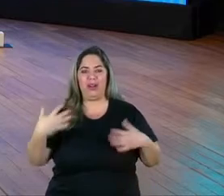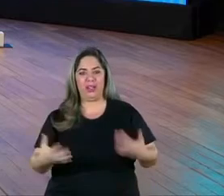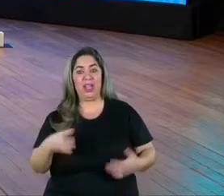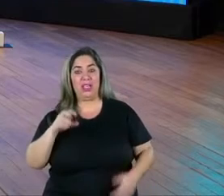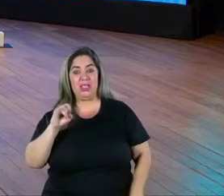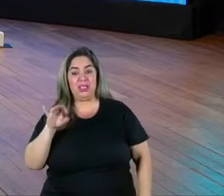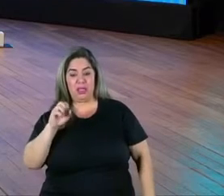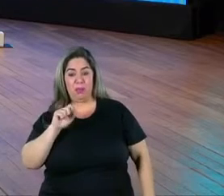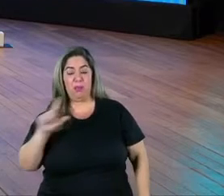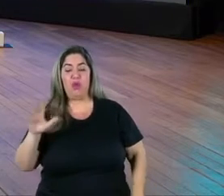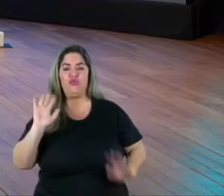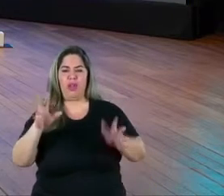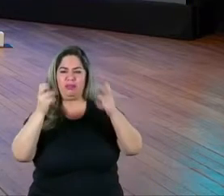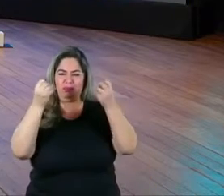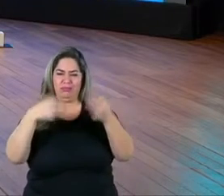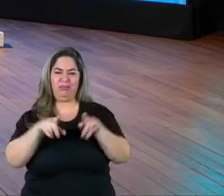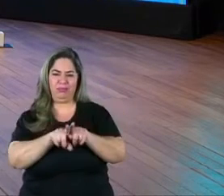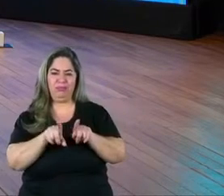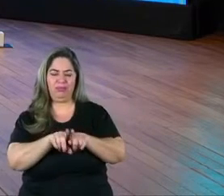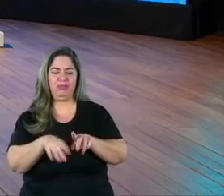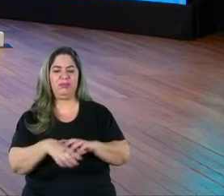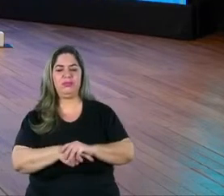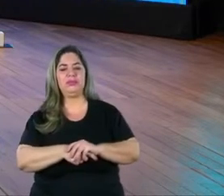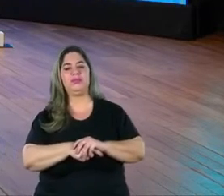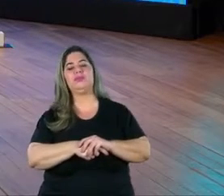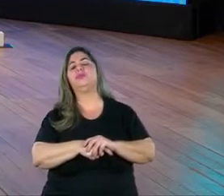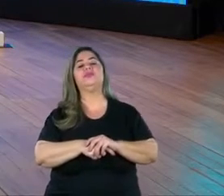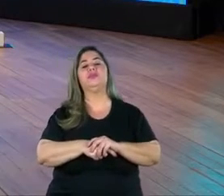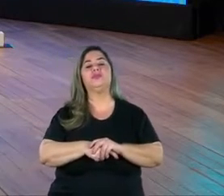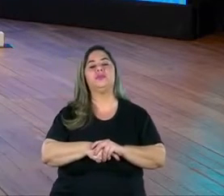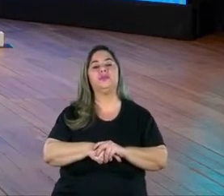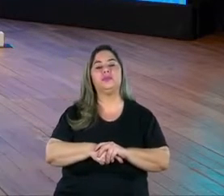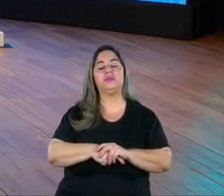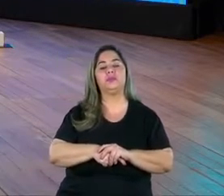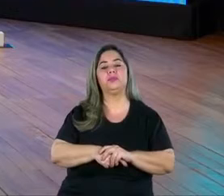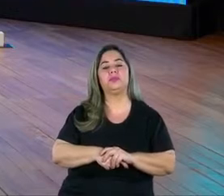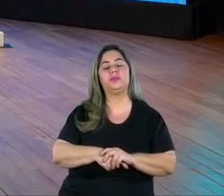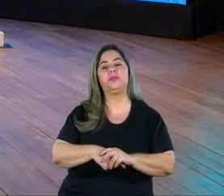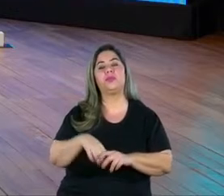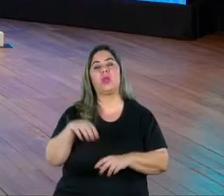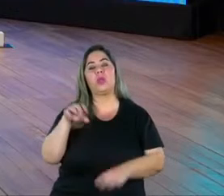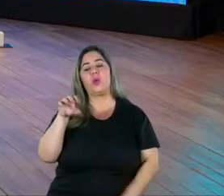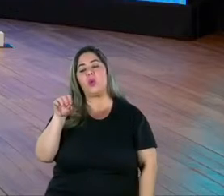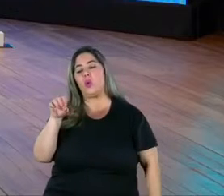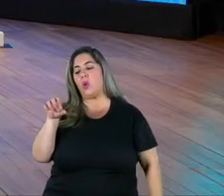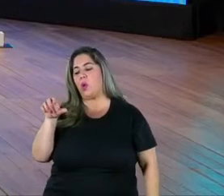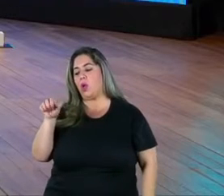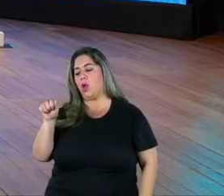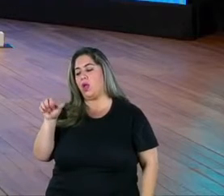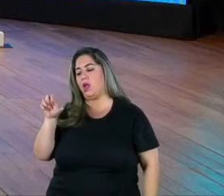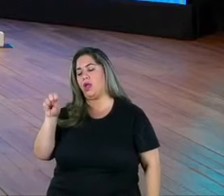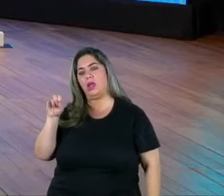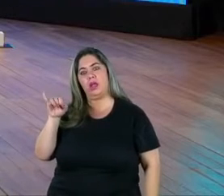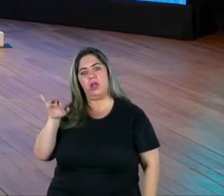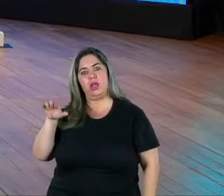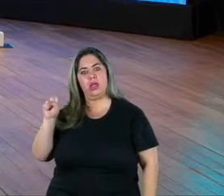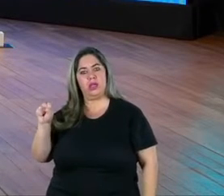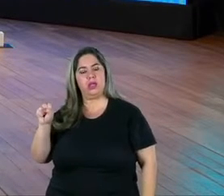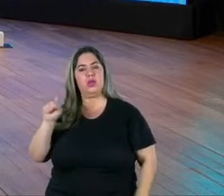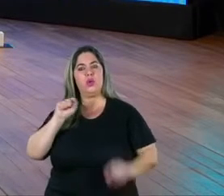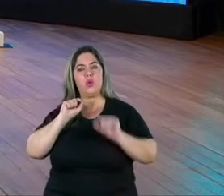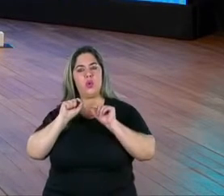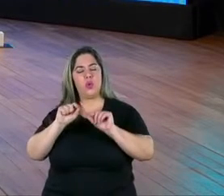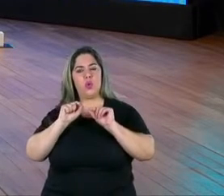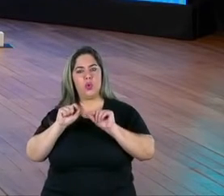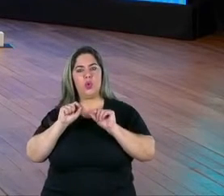nisso também, dos oásis de fraternidade. O que é isso? Oásis nos quais as biopolíticas